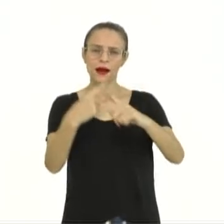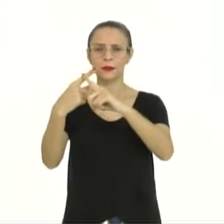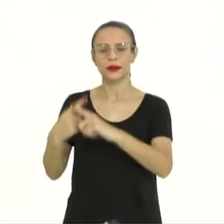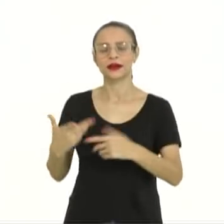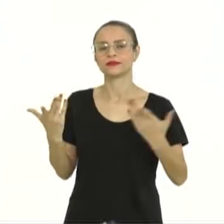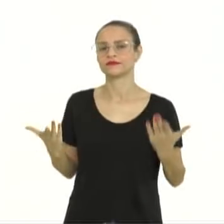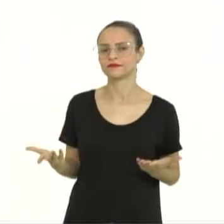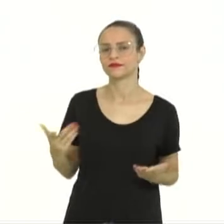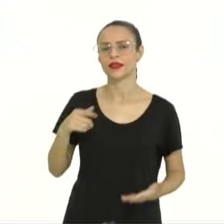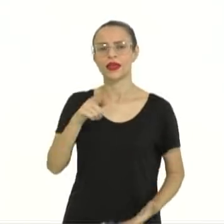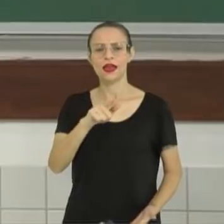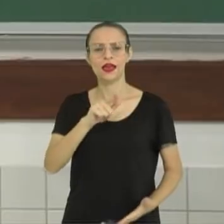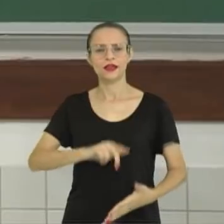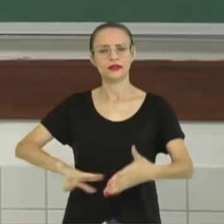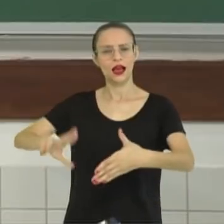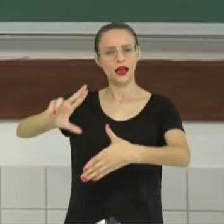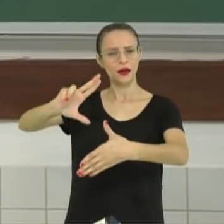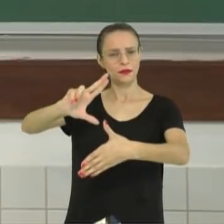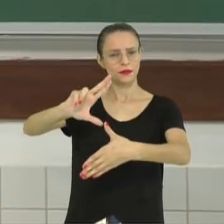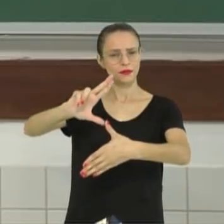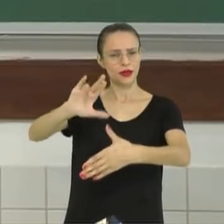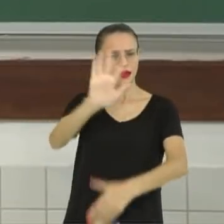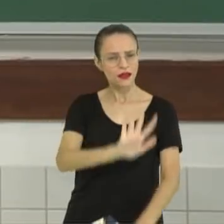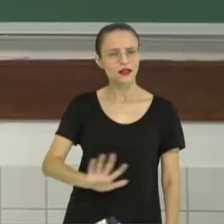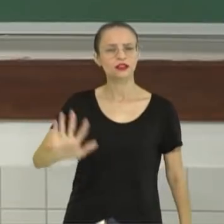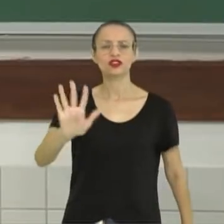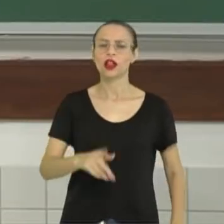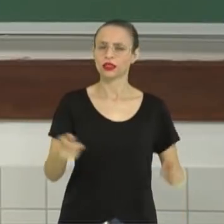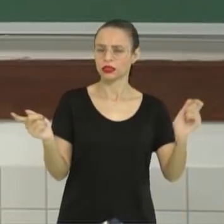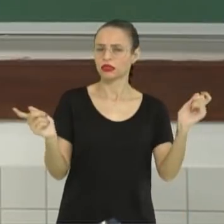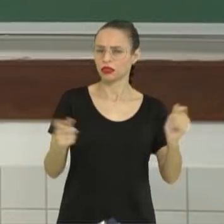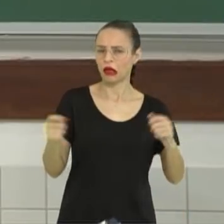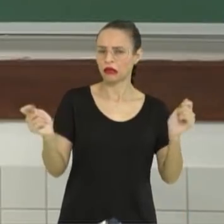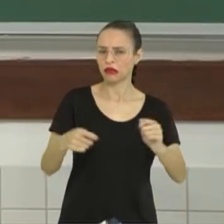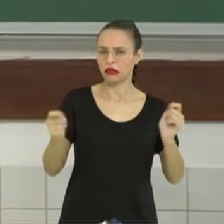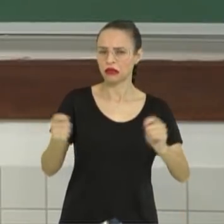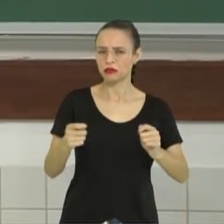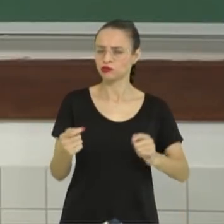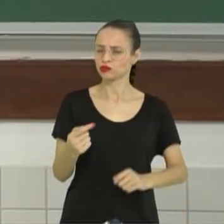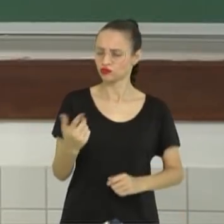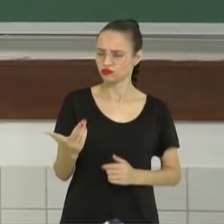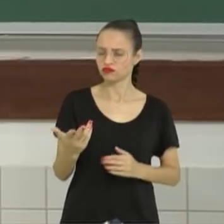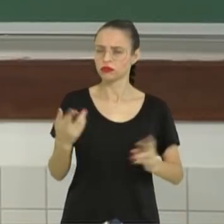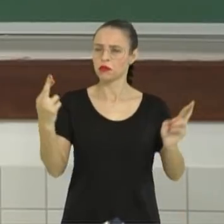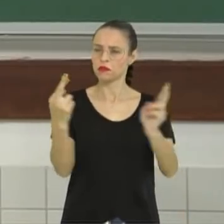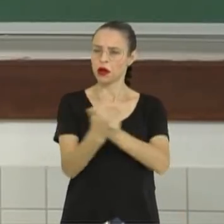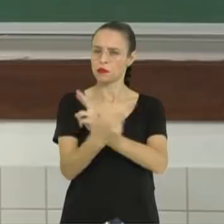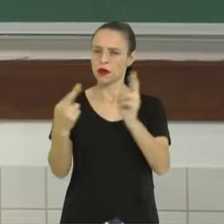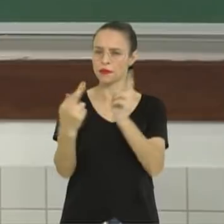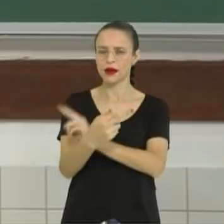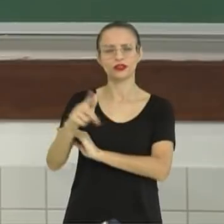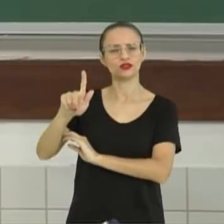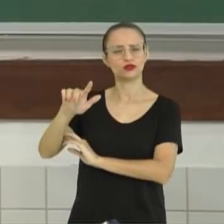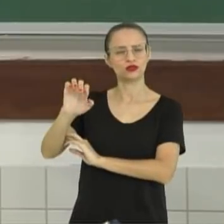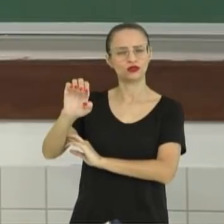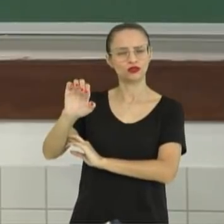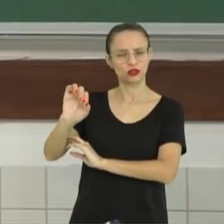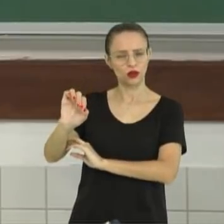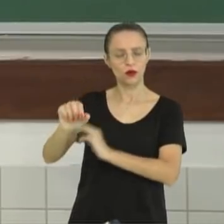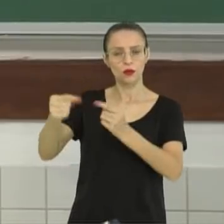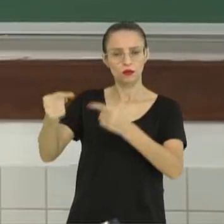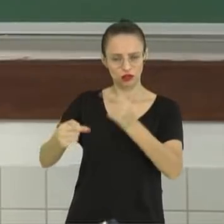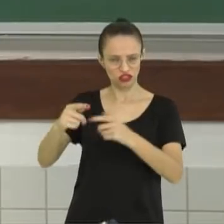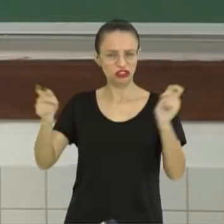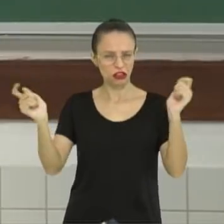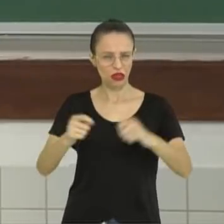se essa unidade América Latina conseguiria se sustentar aí mundialmente, né, nas relações geopolíticas, se ela se sustentaria por